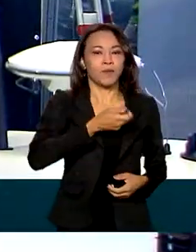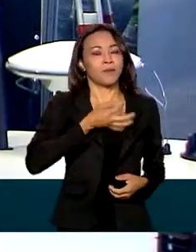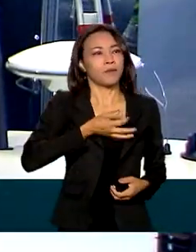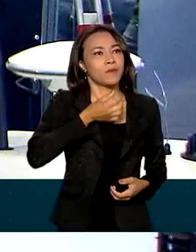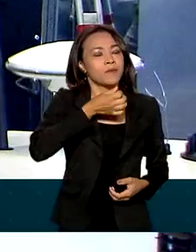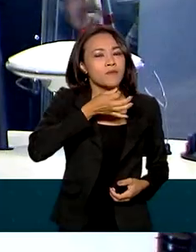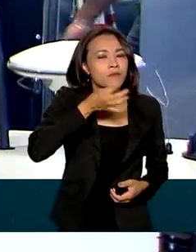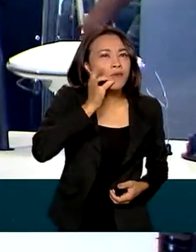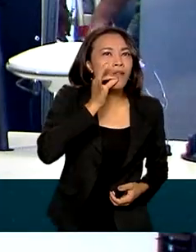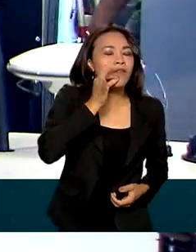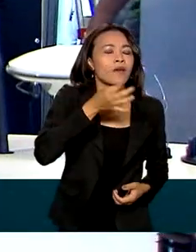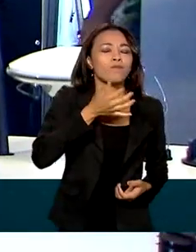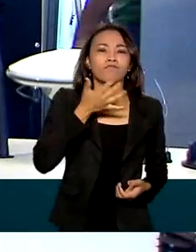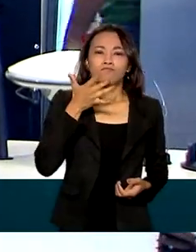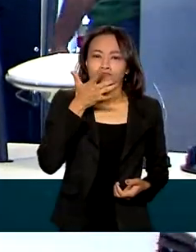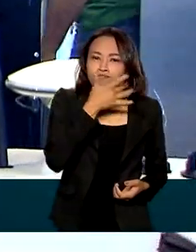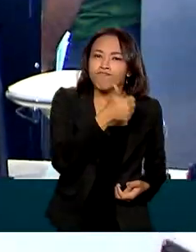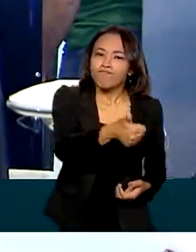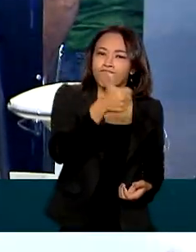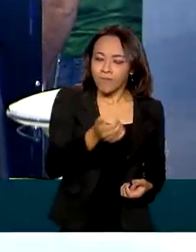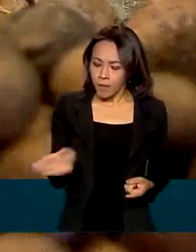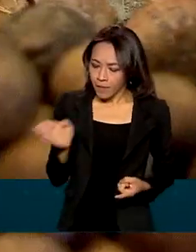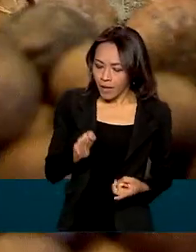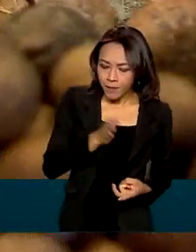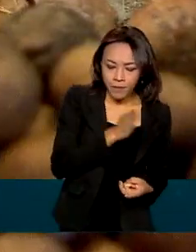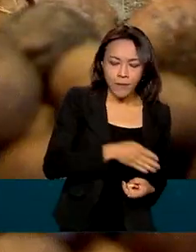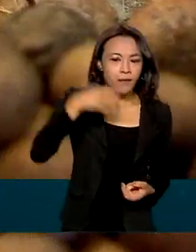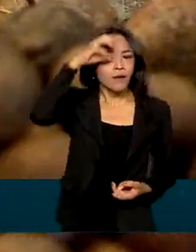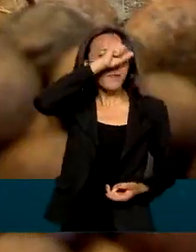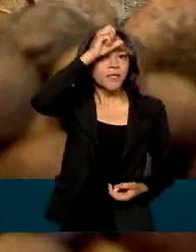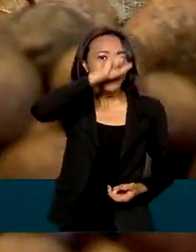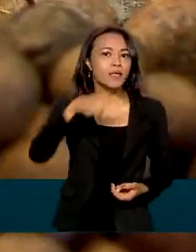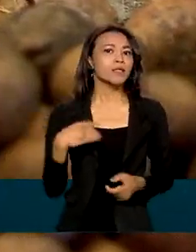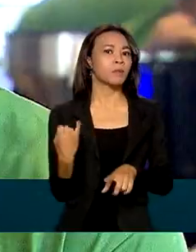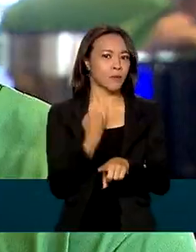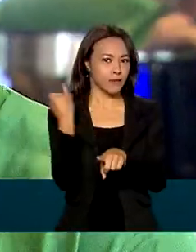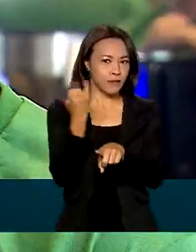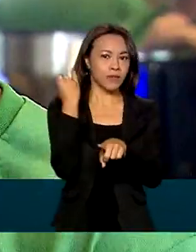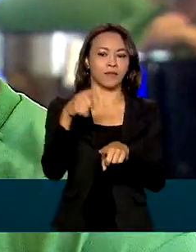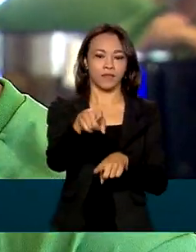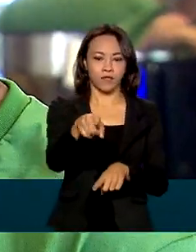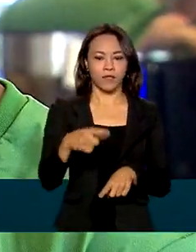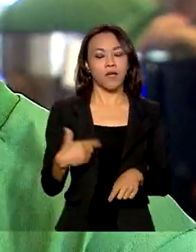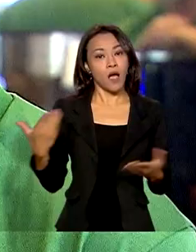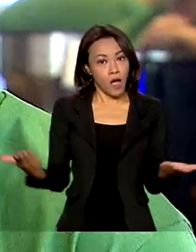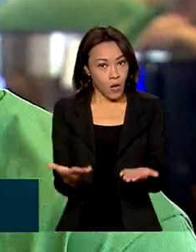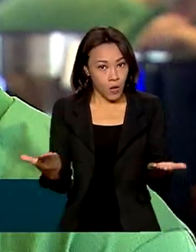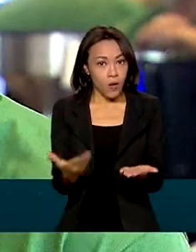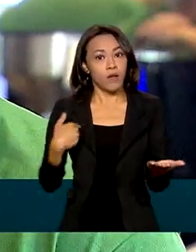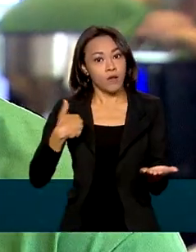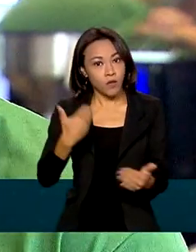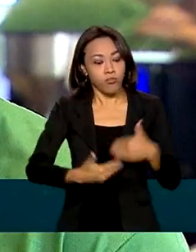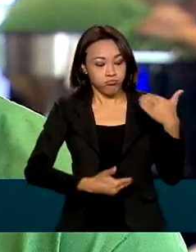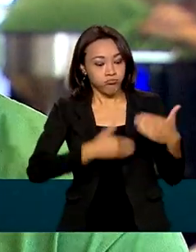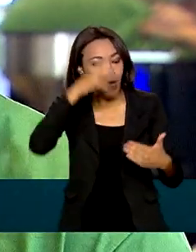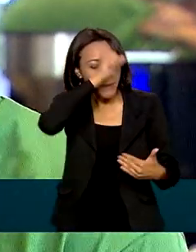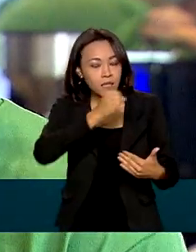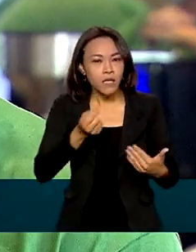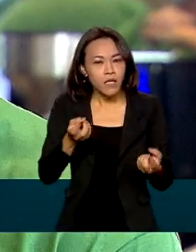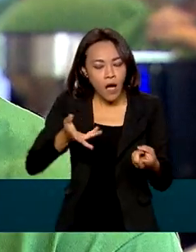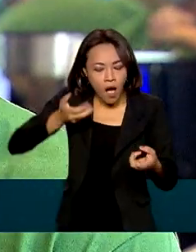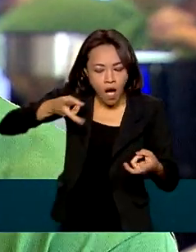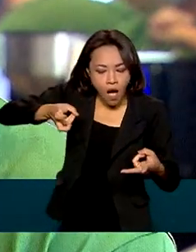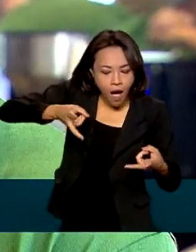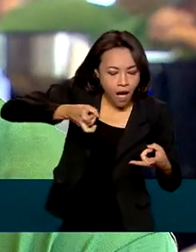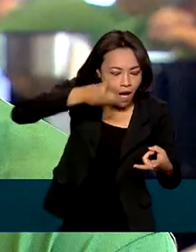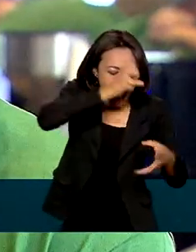bebida. Aprendizado valioso para Cauã no mercado de trabalho. Estou caminhando agora nesse processo, ganhando muito conhecimento, vai